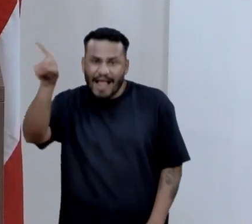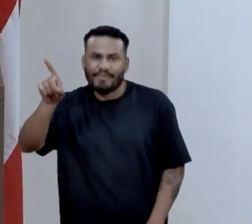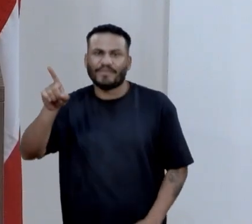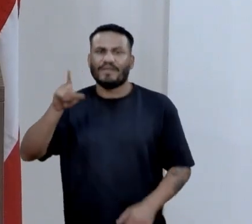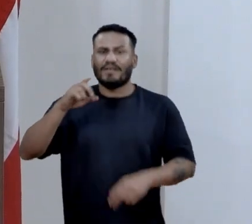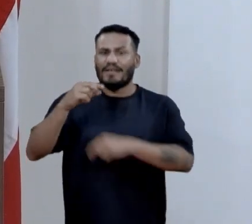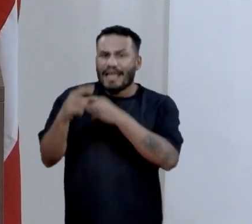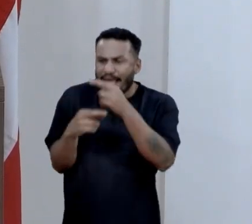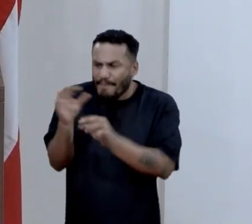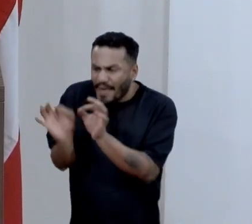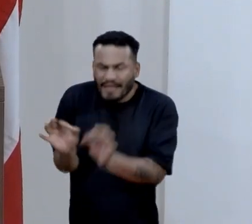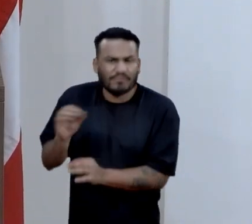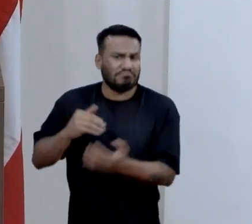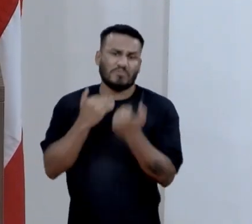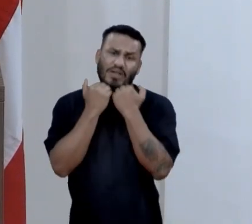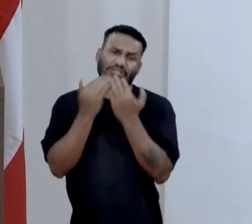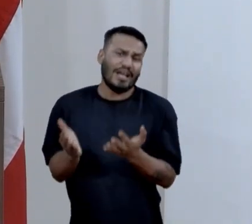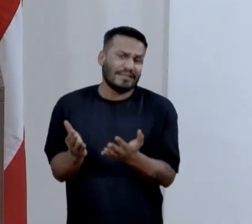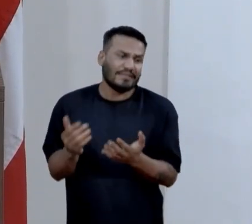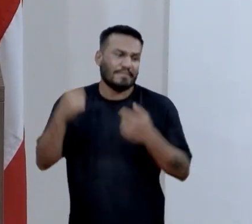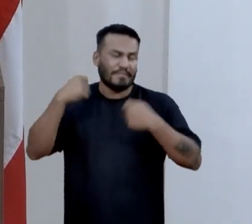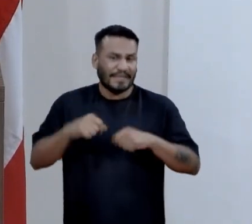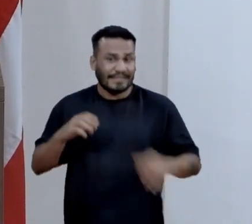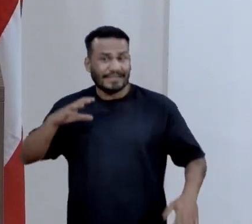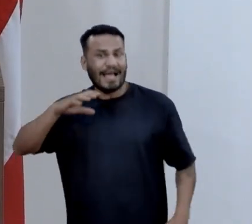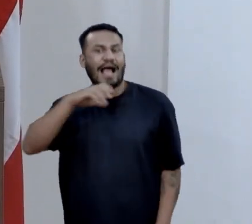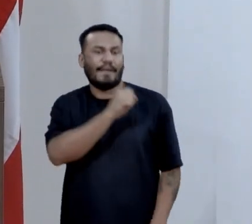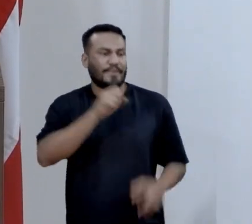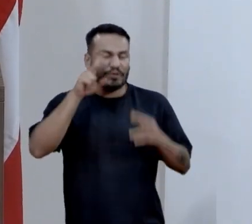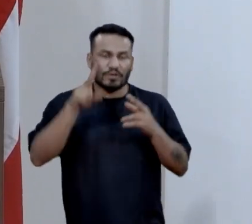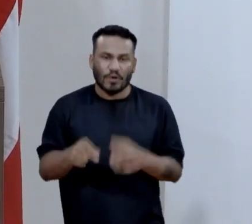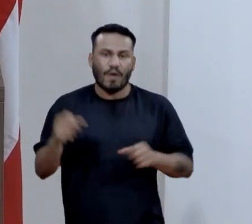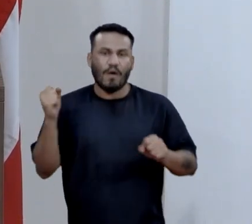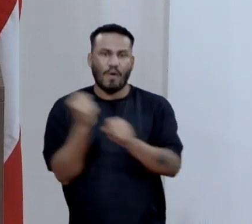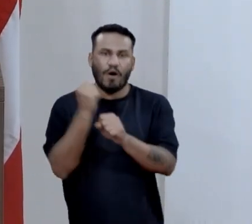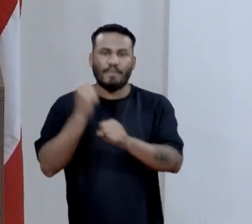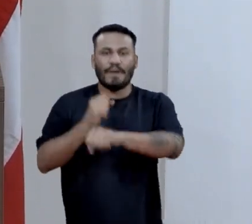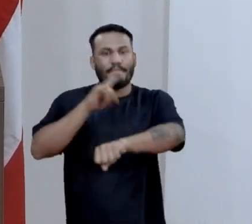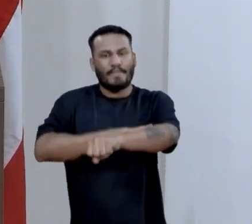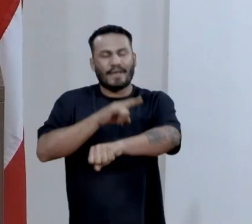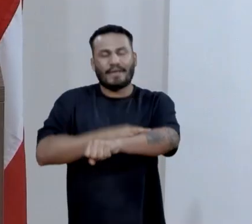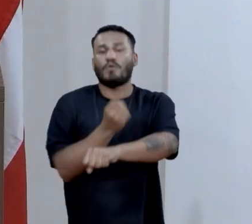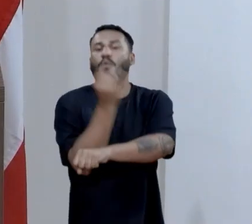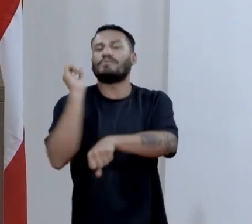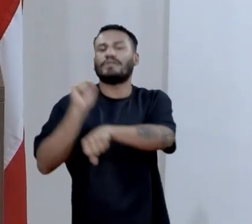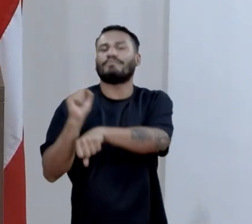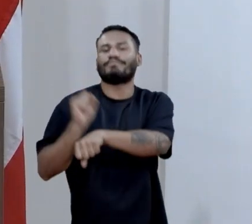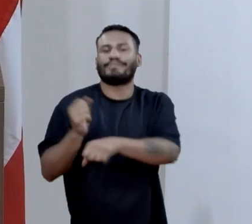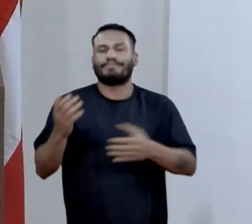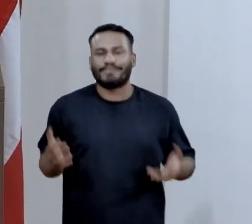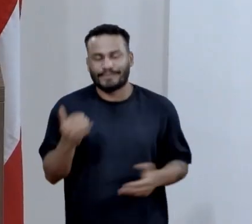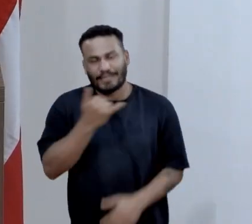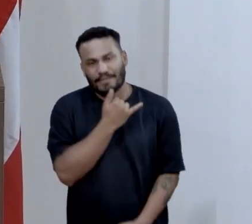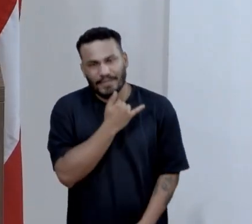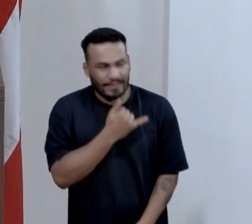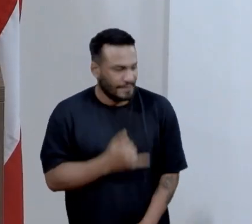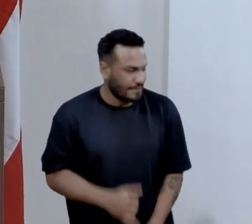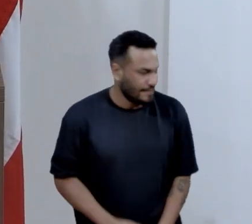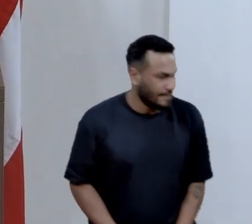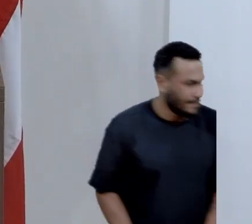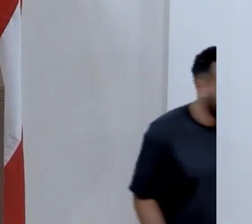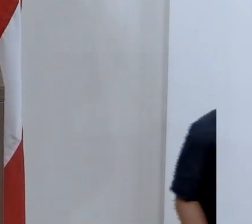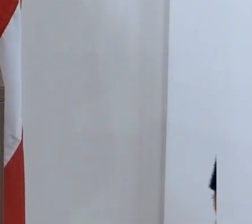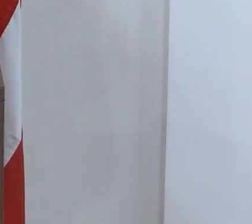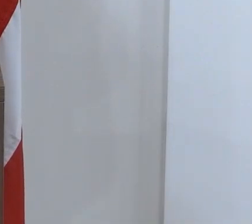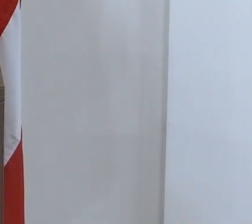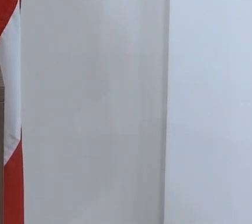fazer remendo não adianta, secretário. Tem que fazer e rápido, não igual a obra do banheiro que está lá quanto tempo. Então, é lamentável. Outra coisa que eu quero fazer